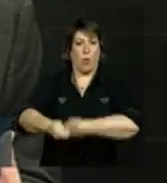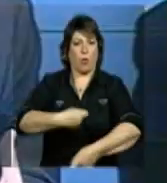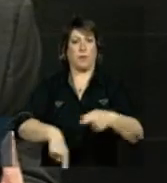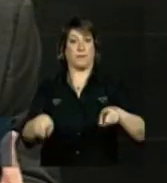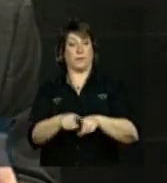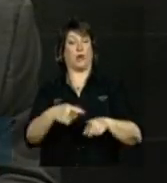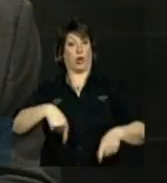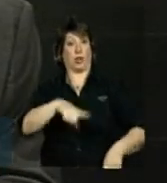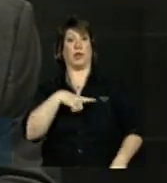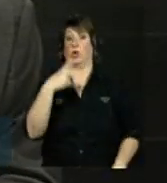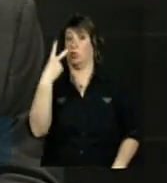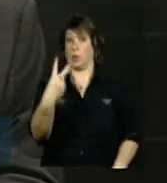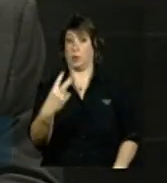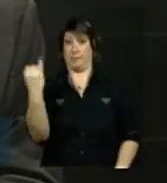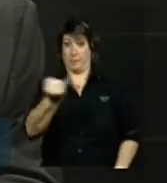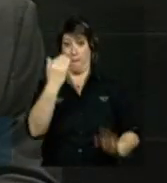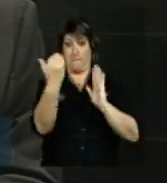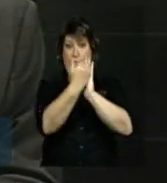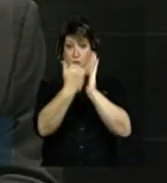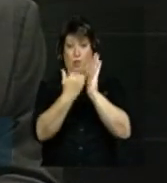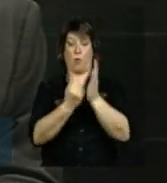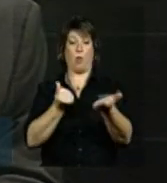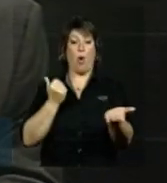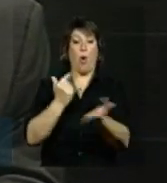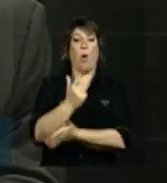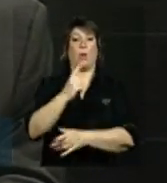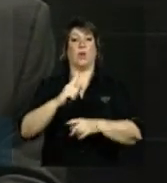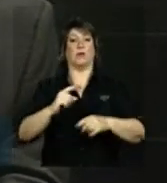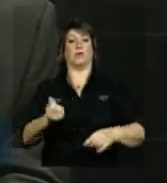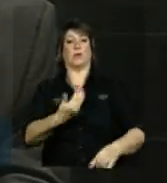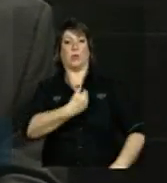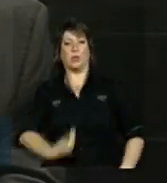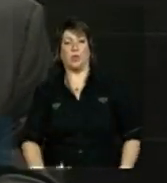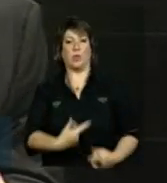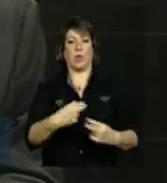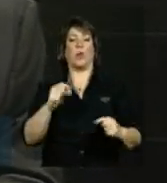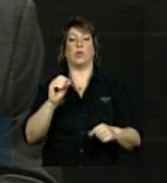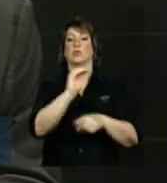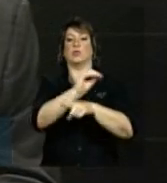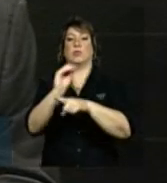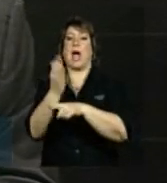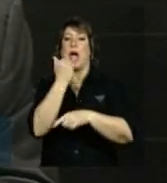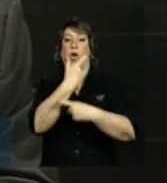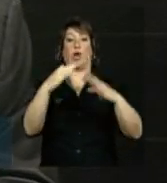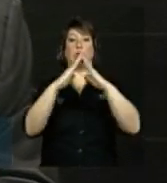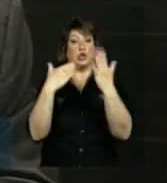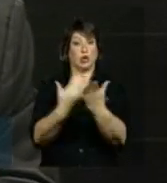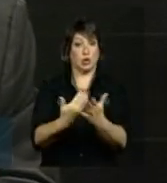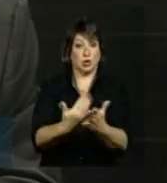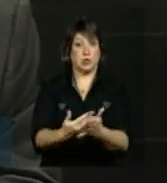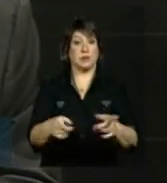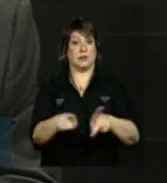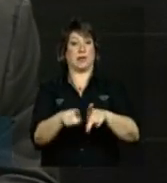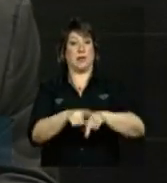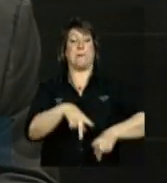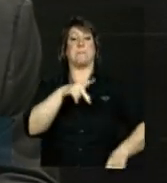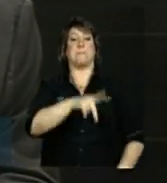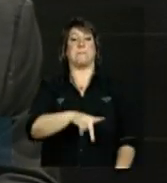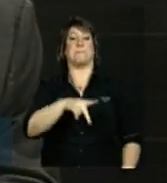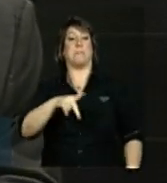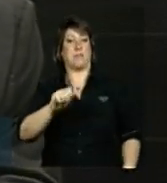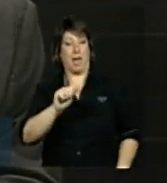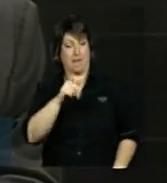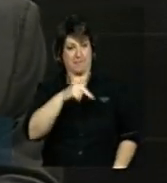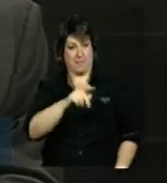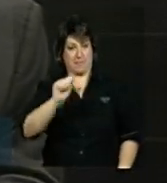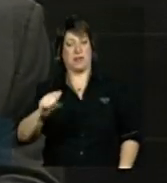2 grandes programas de compras públicas, que é o Programa Nacional de Alimentação Escolar e o Programa de Aquisição de Alimentos, que são